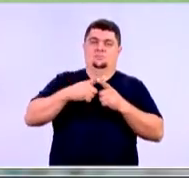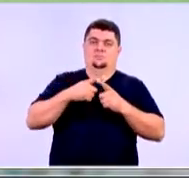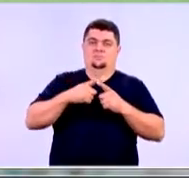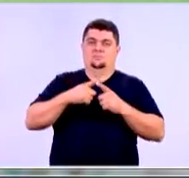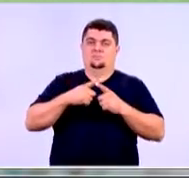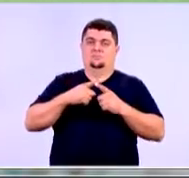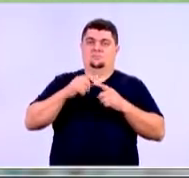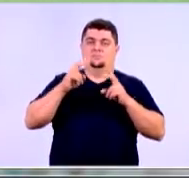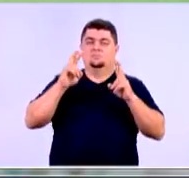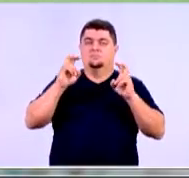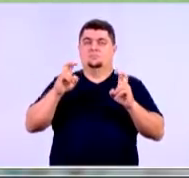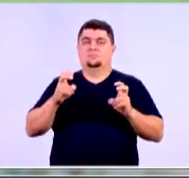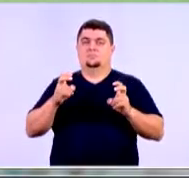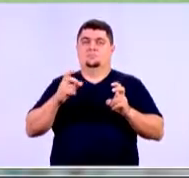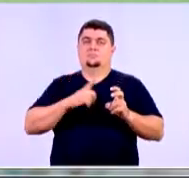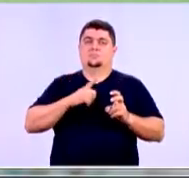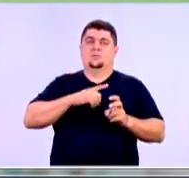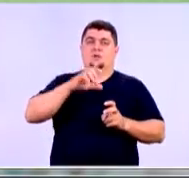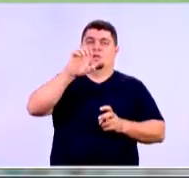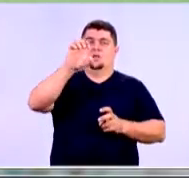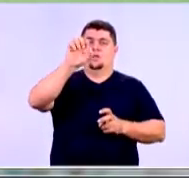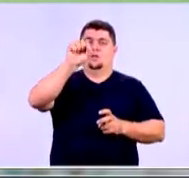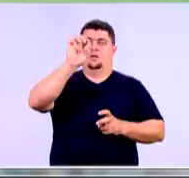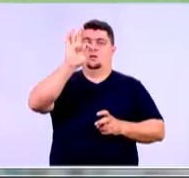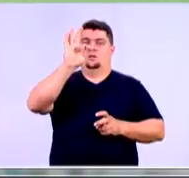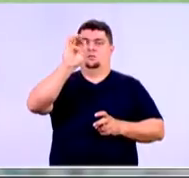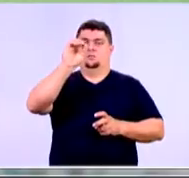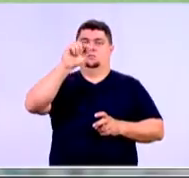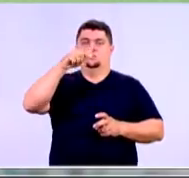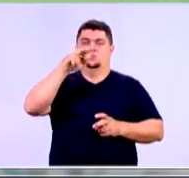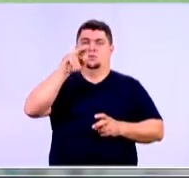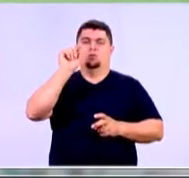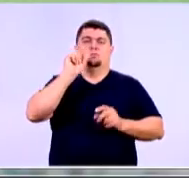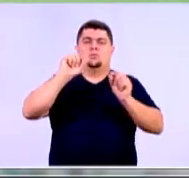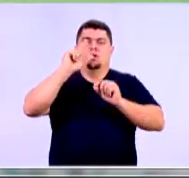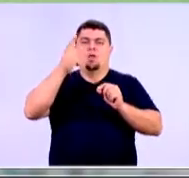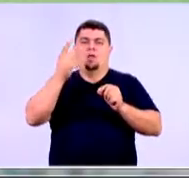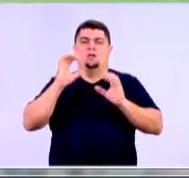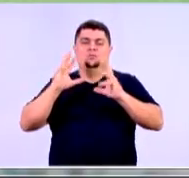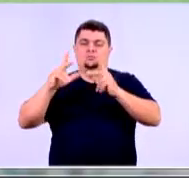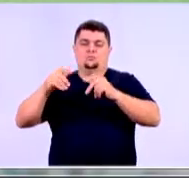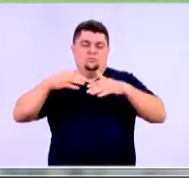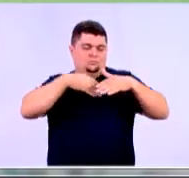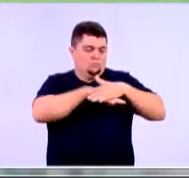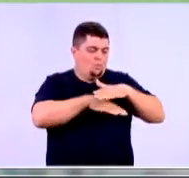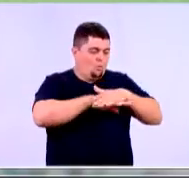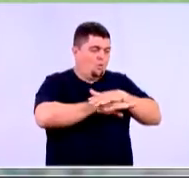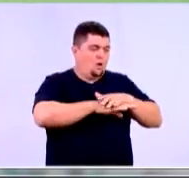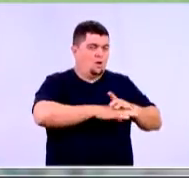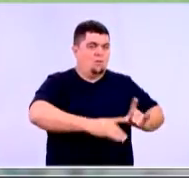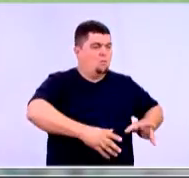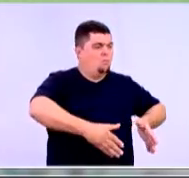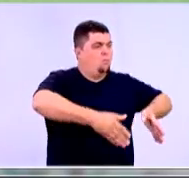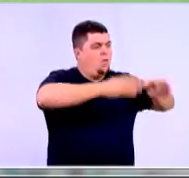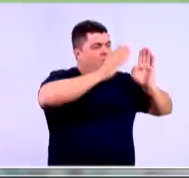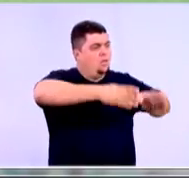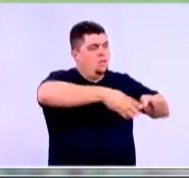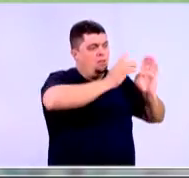discutir um pouquinho mais a respeito do estoque. O estoque subtrai a liquidez seca. Eu vou pegar aqui para a gente poder